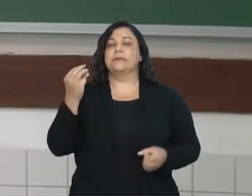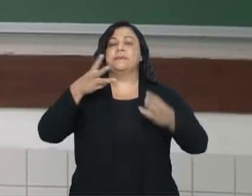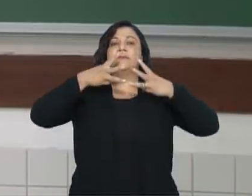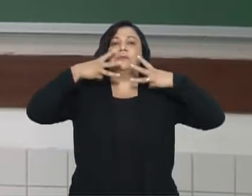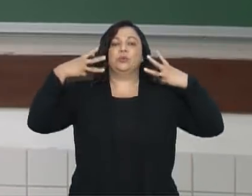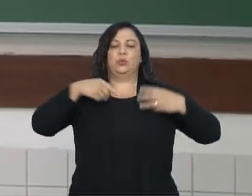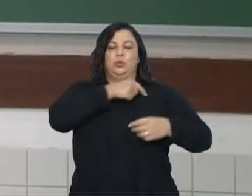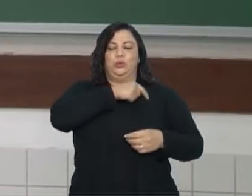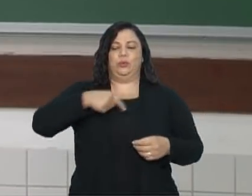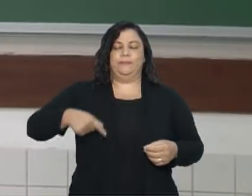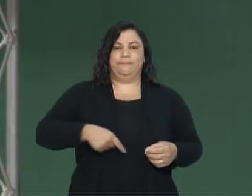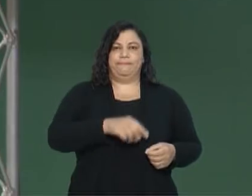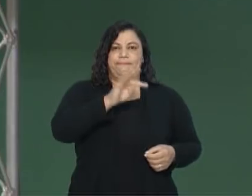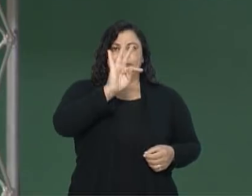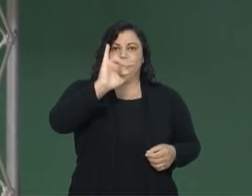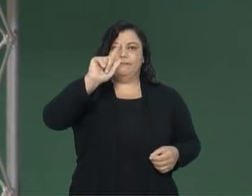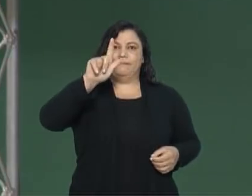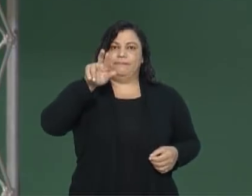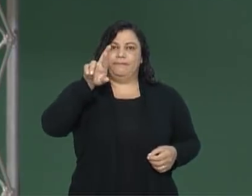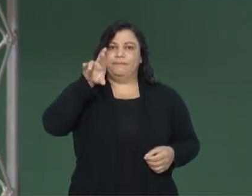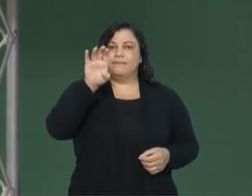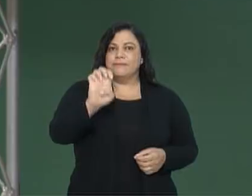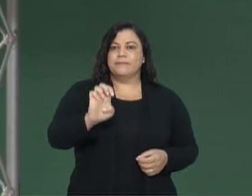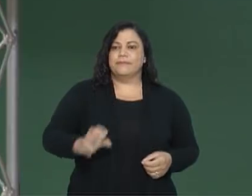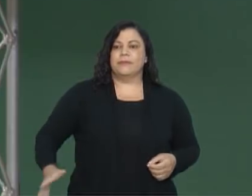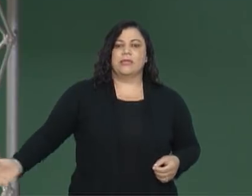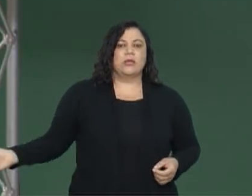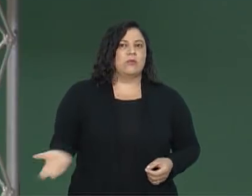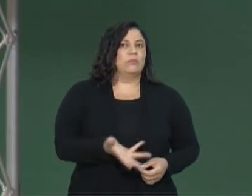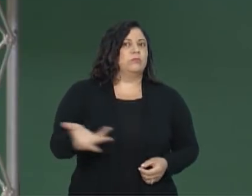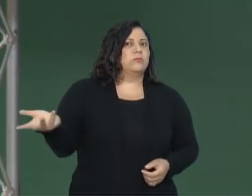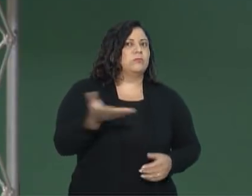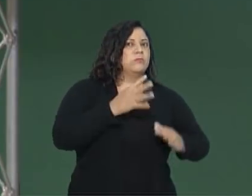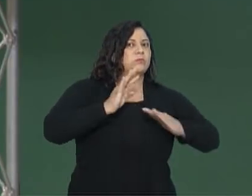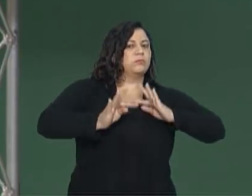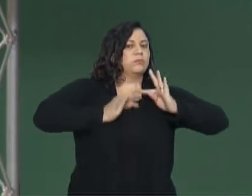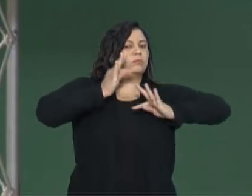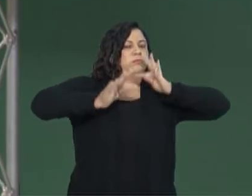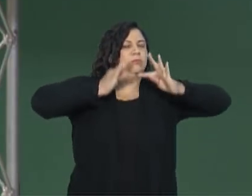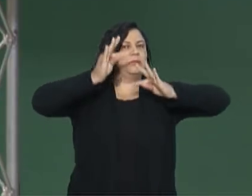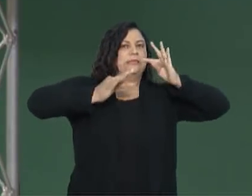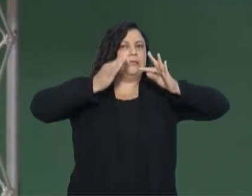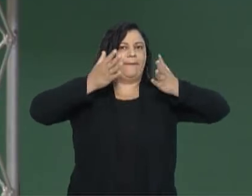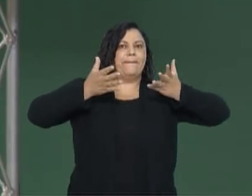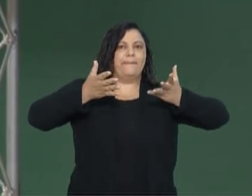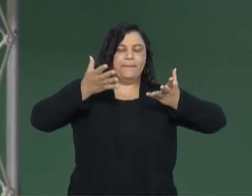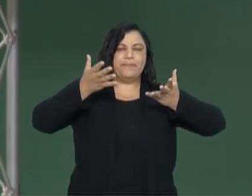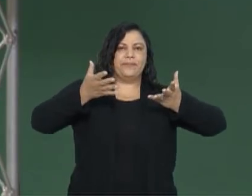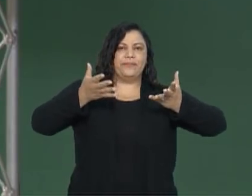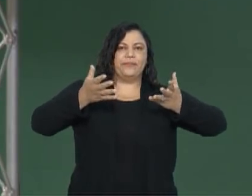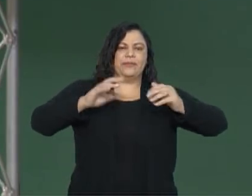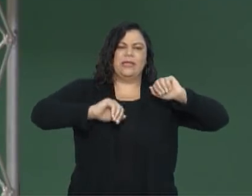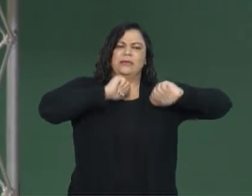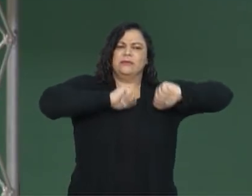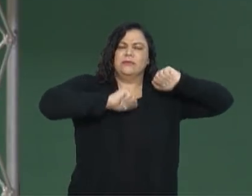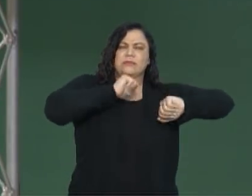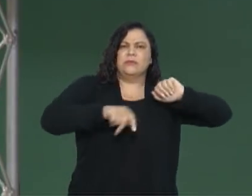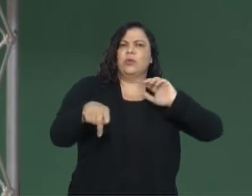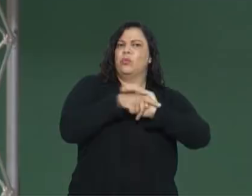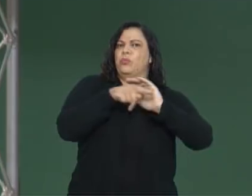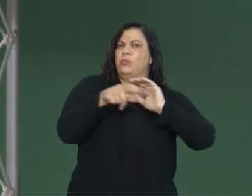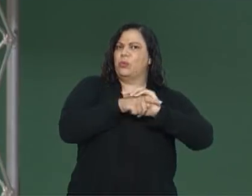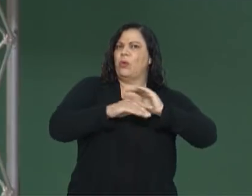agressividade. São industrializados porque eles desenvolveram as suas indústrias.